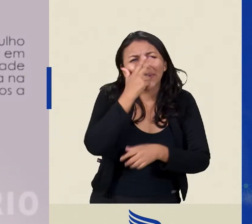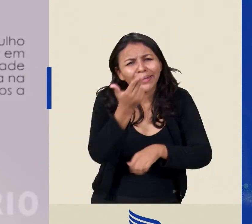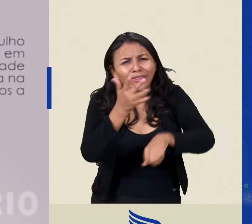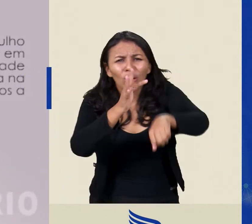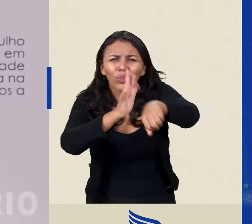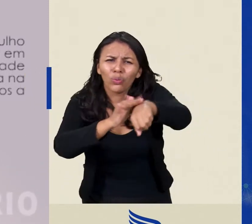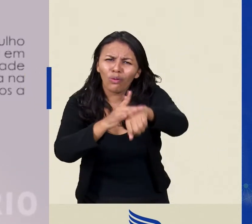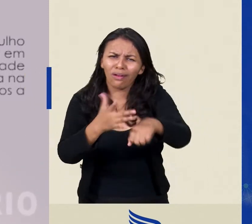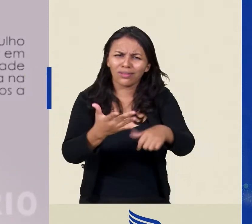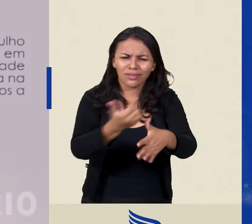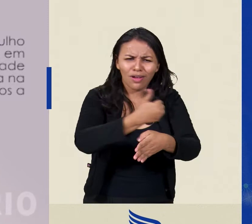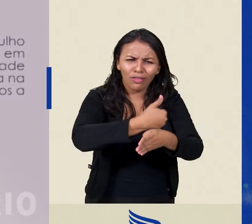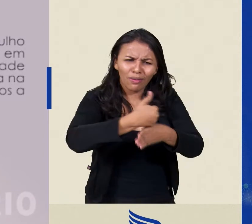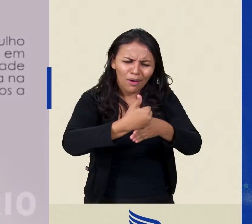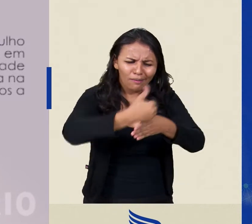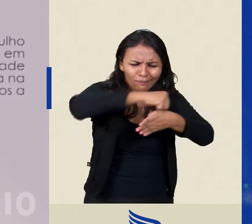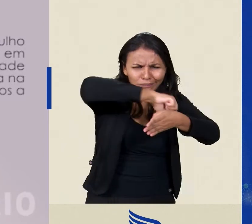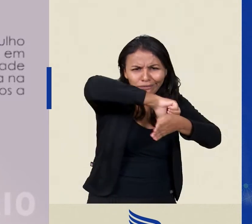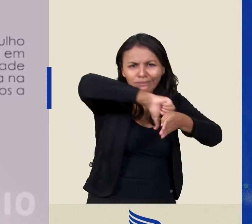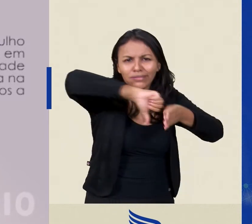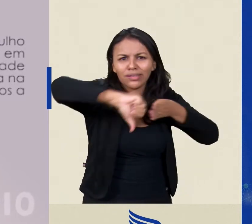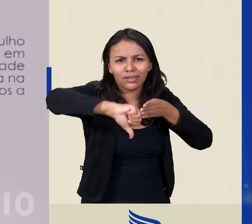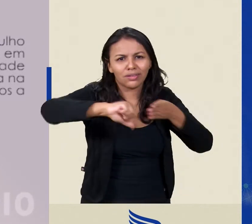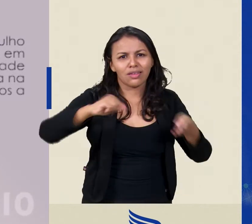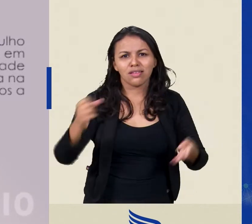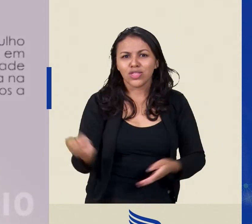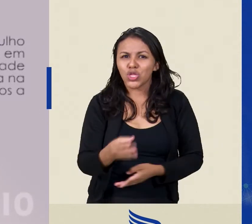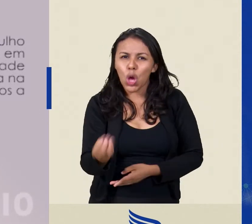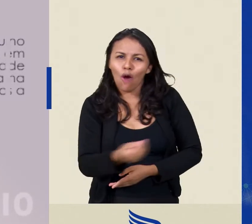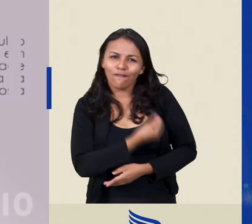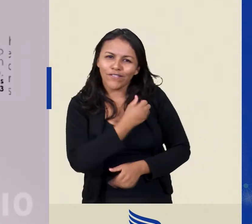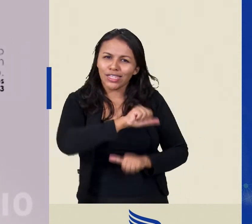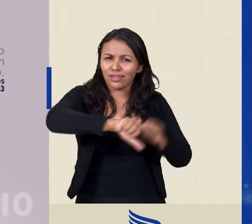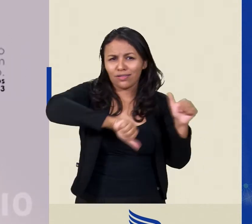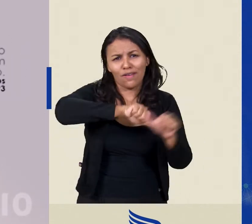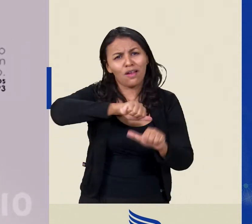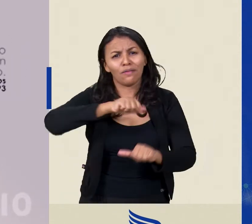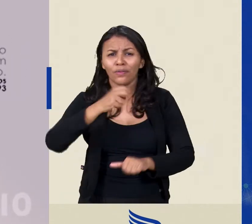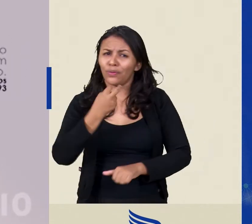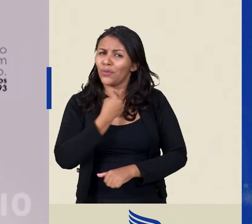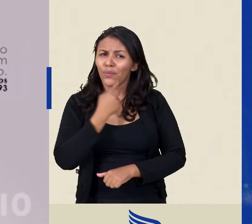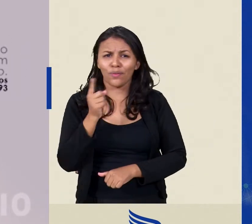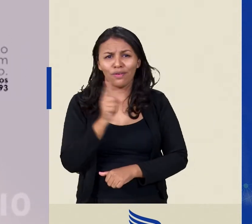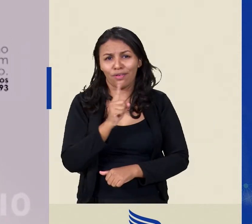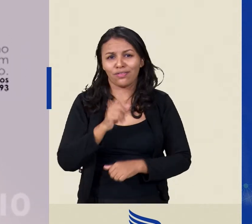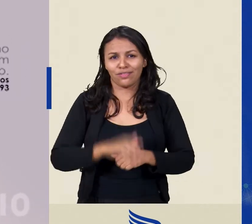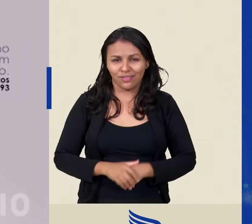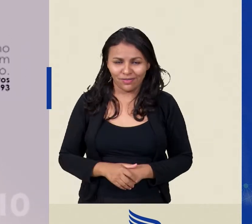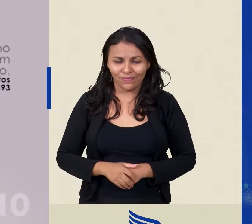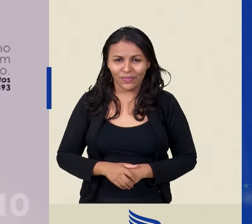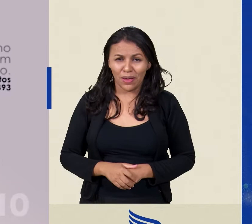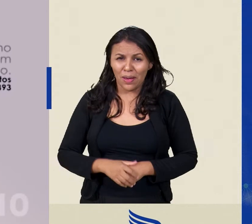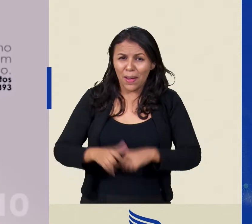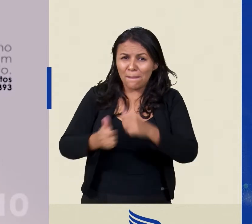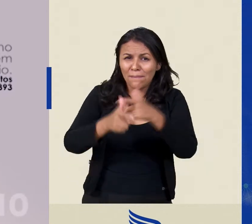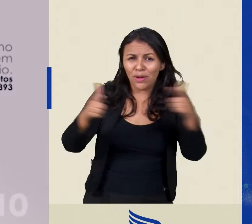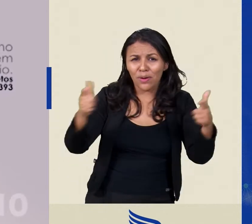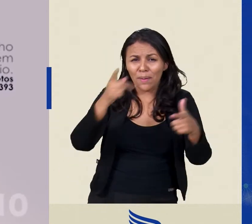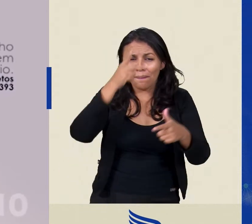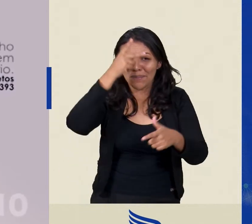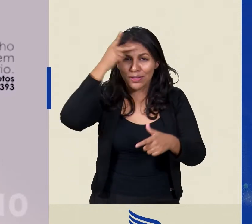ser introduzida na nova vida. Na maioria dos casos, a submissão às reivindicações do